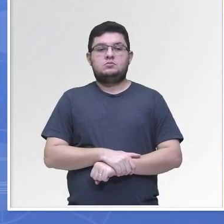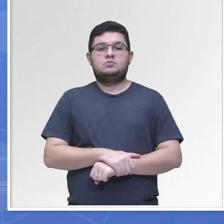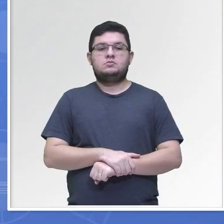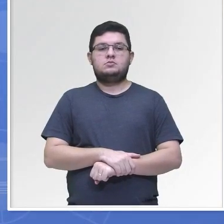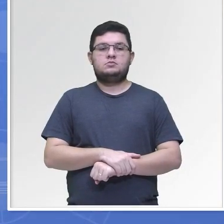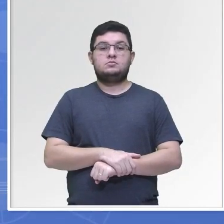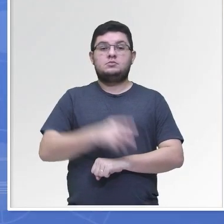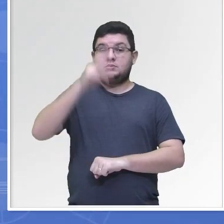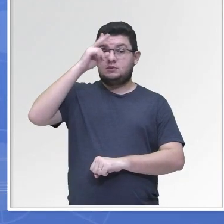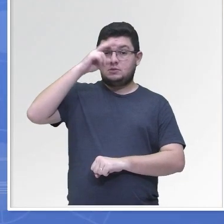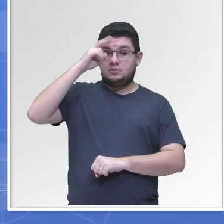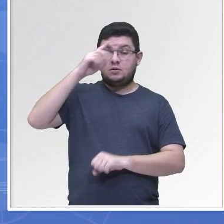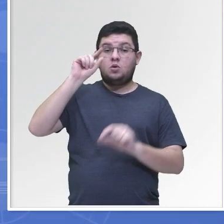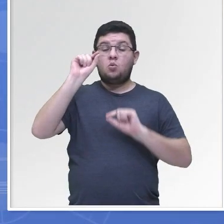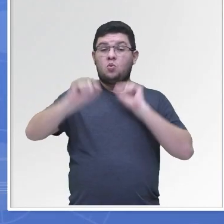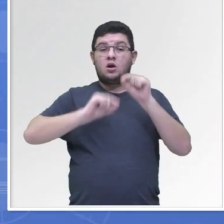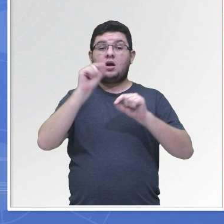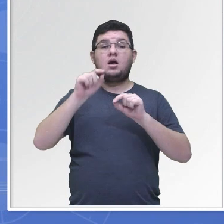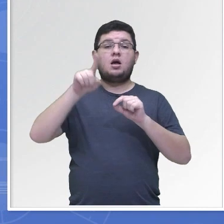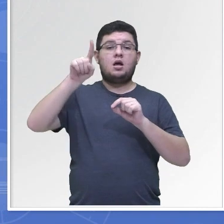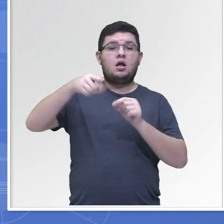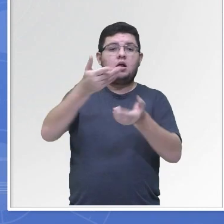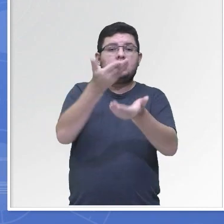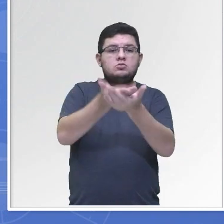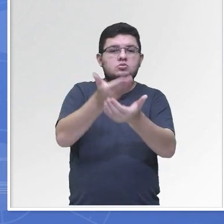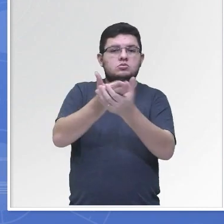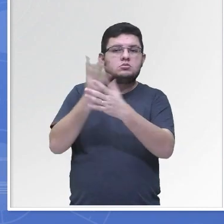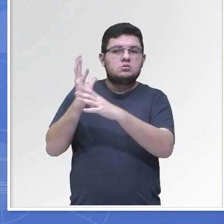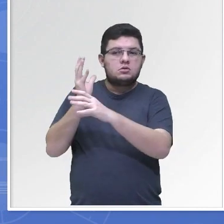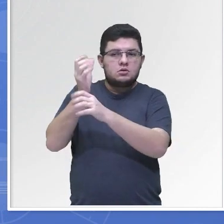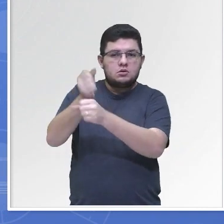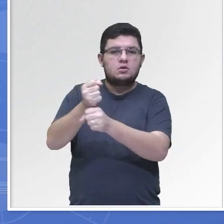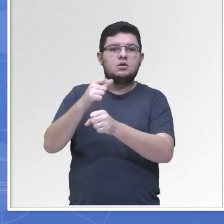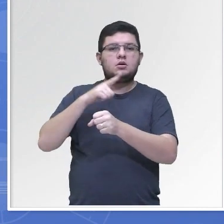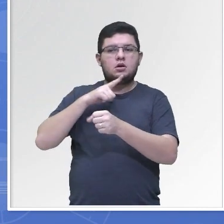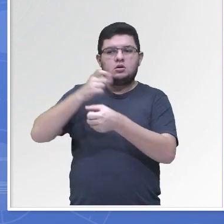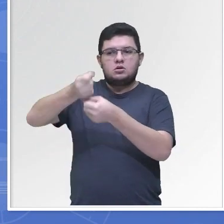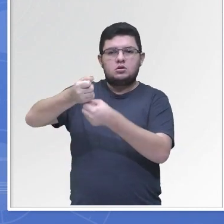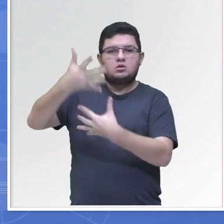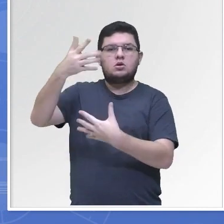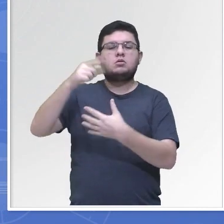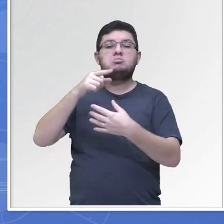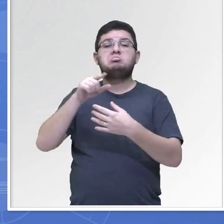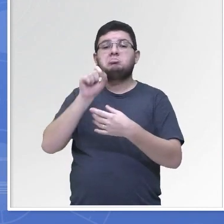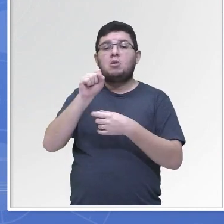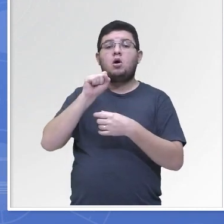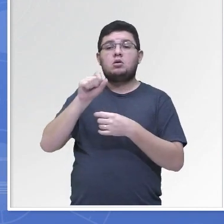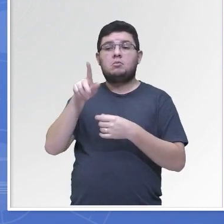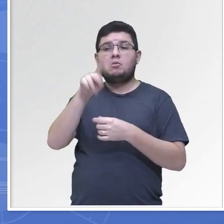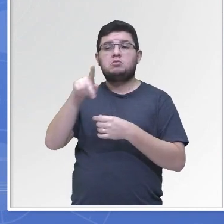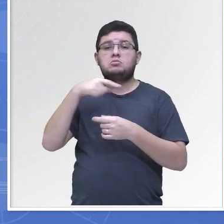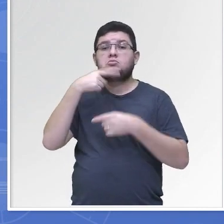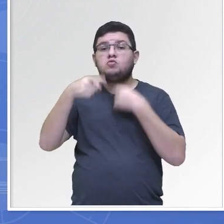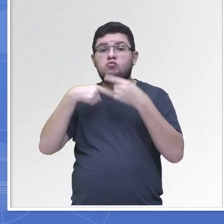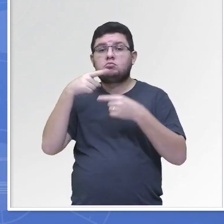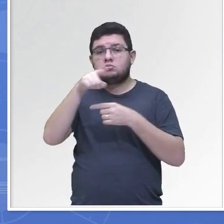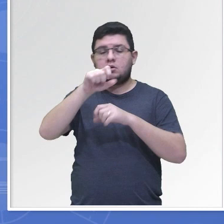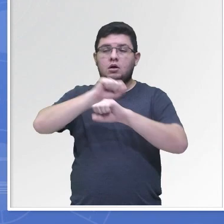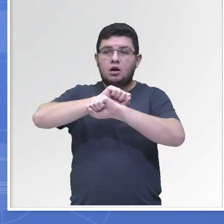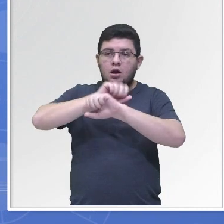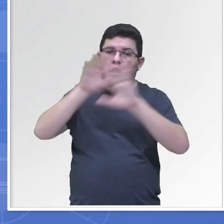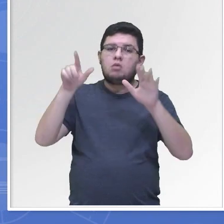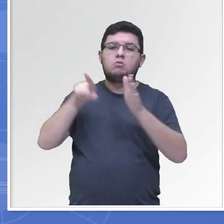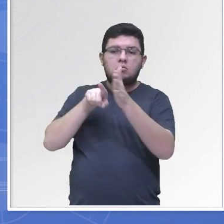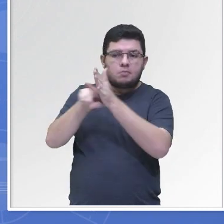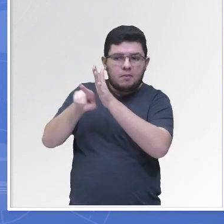Lembrando que tudo isso é uma grande revisão, os nossos professores plantonistas estão aí para qualquer dúvida também. Então eu tenho uma questão do Enem que vai falar